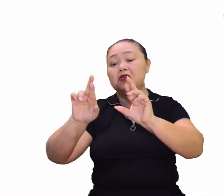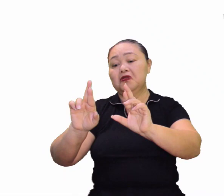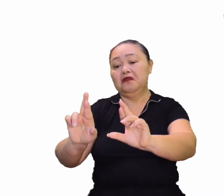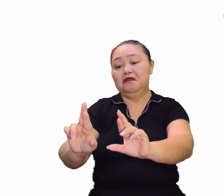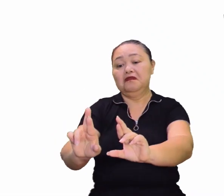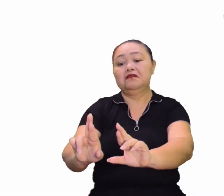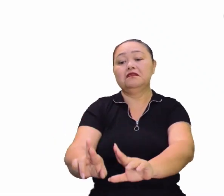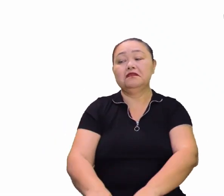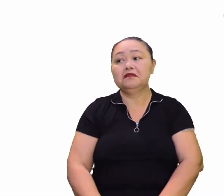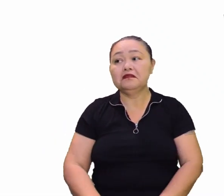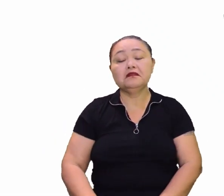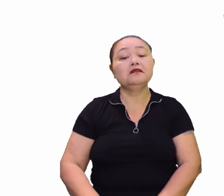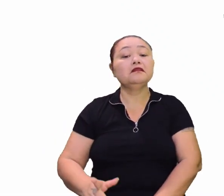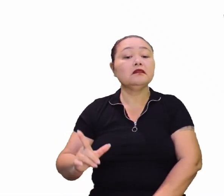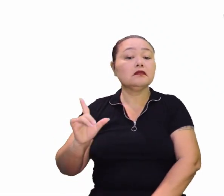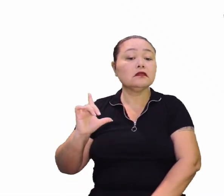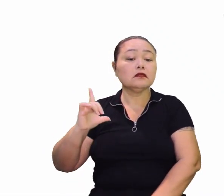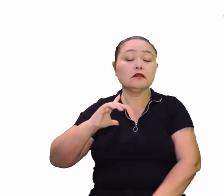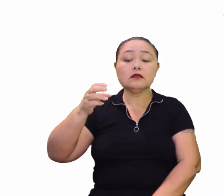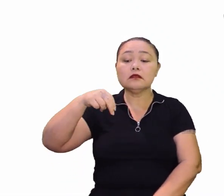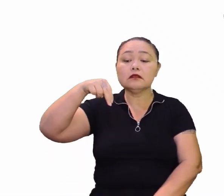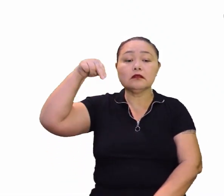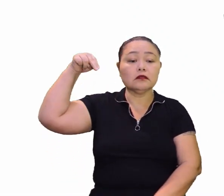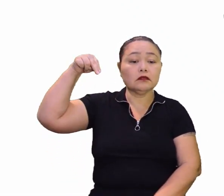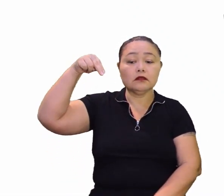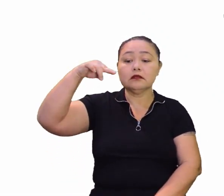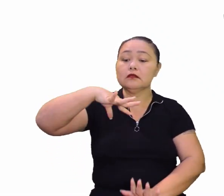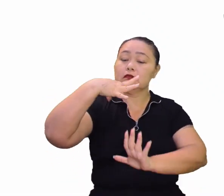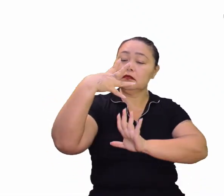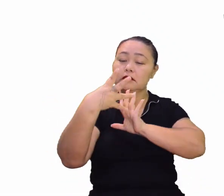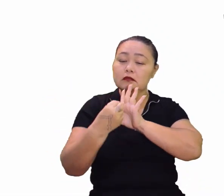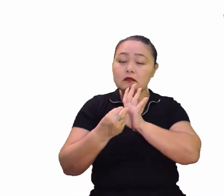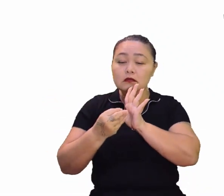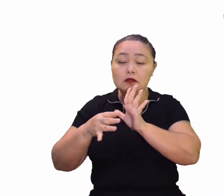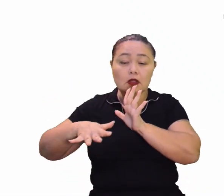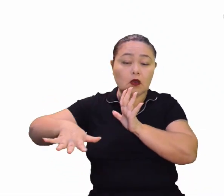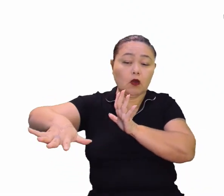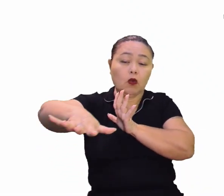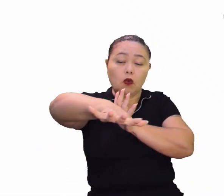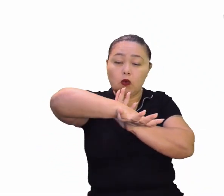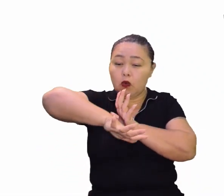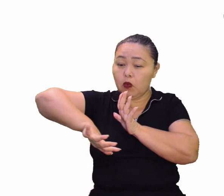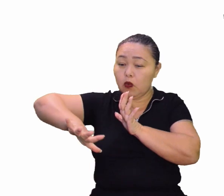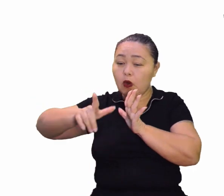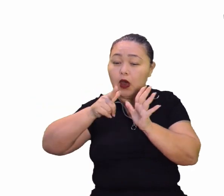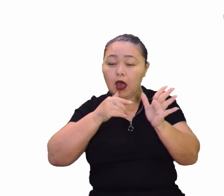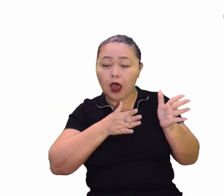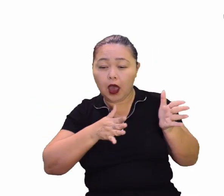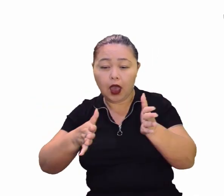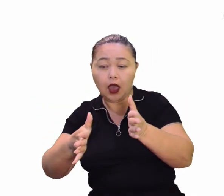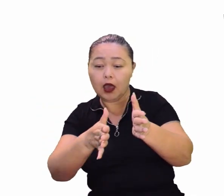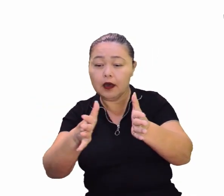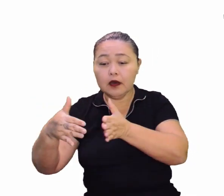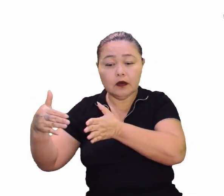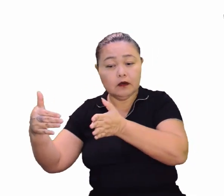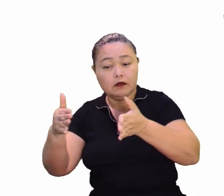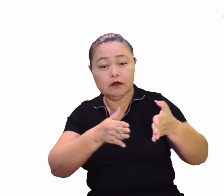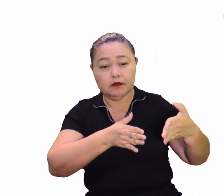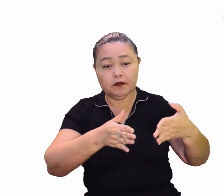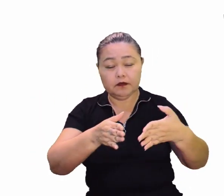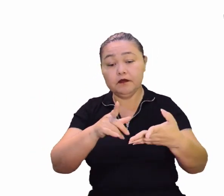pior. Então, olha só, temos aqui no norte a bacia amazônica, um grande volume, um grande potencial para